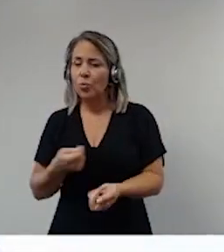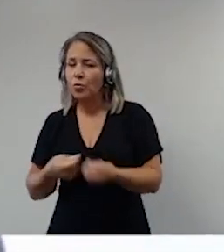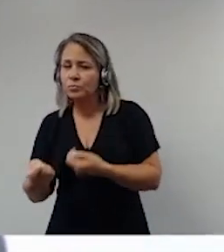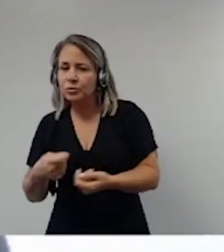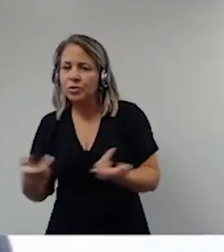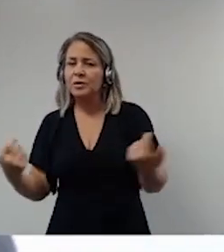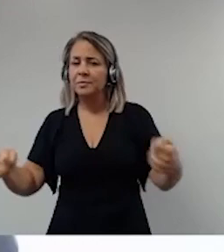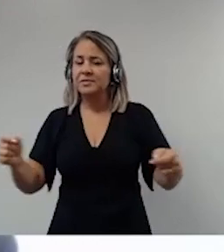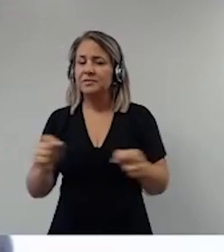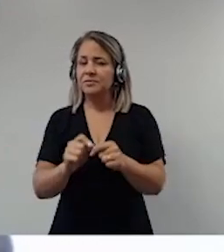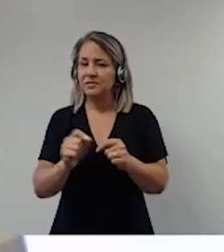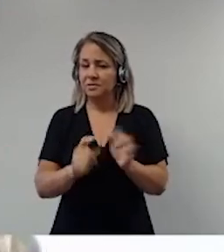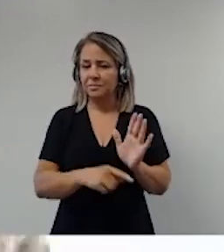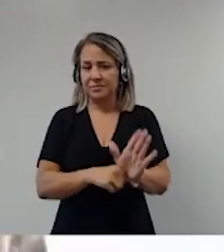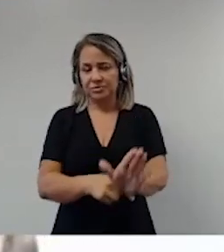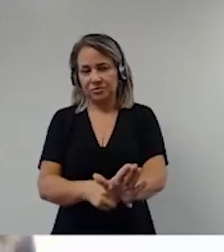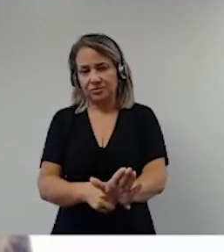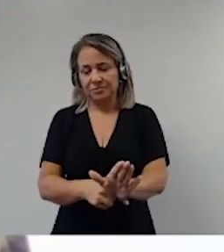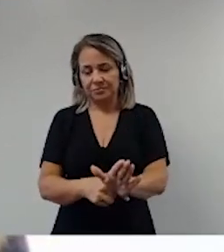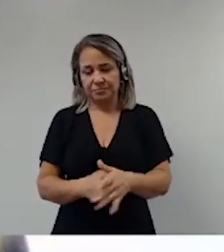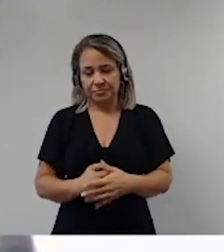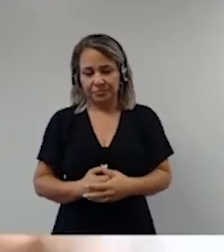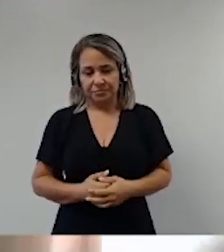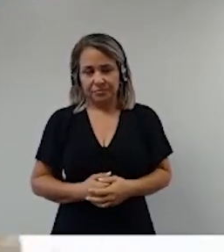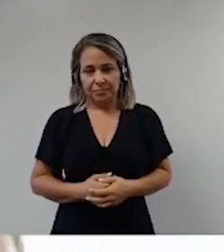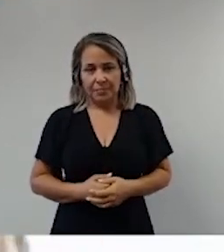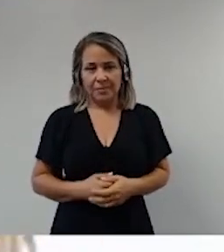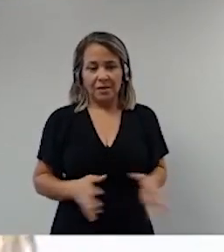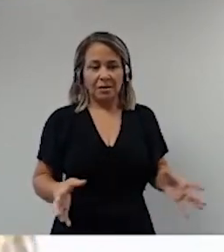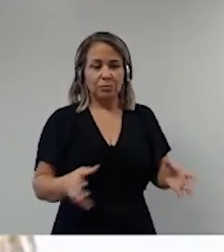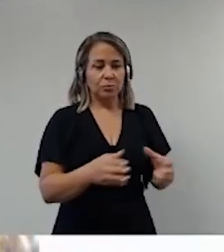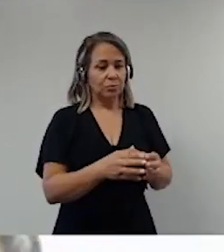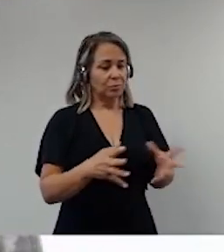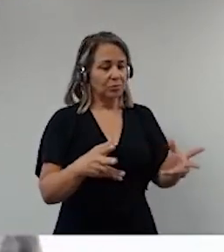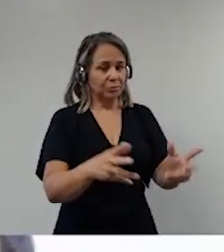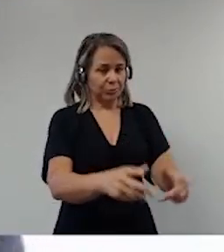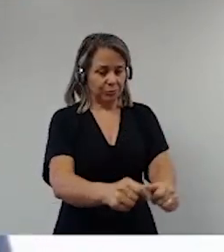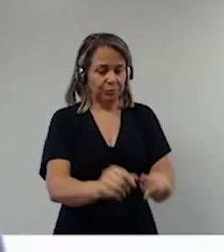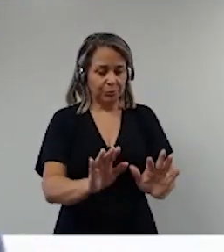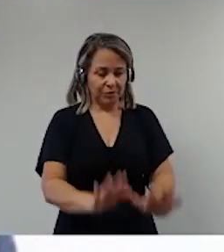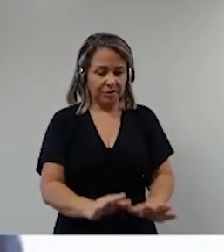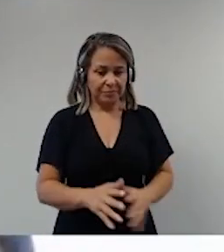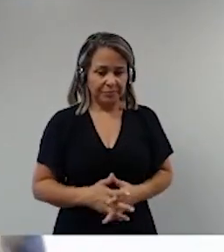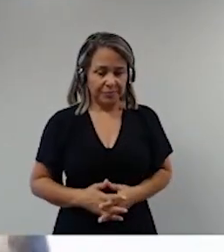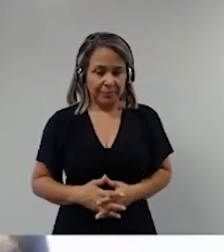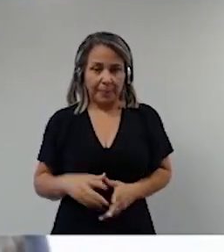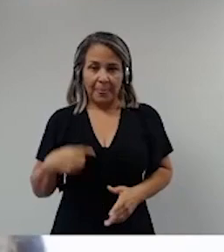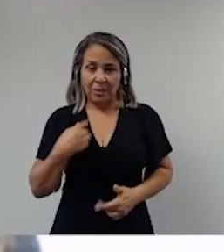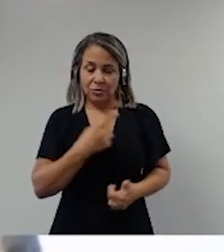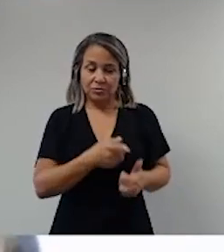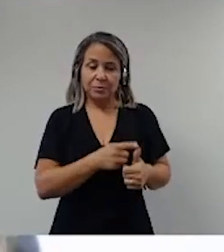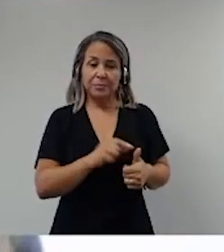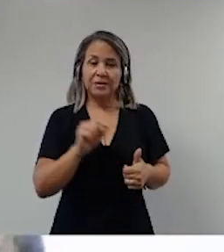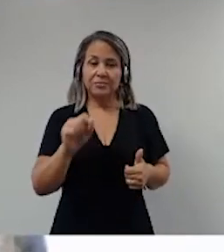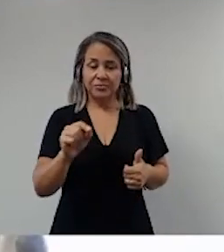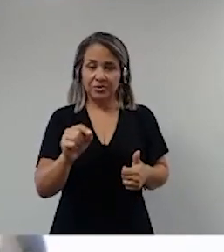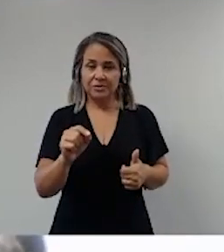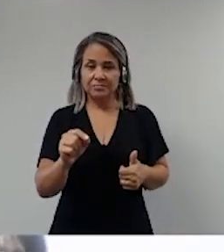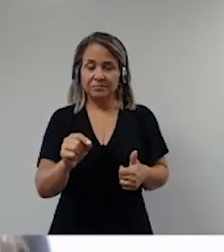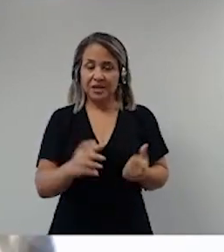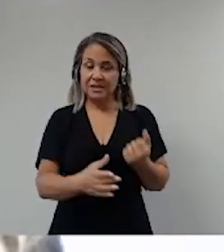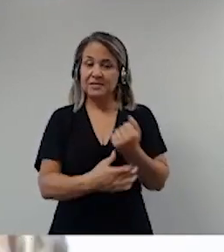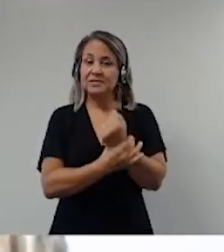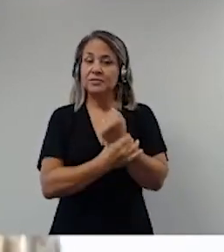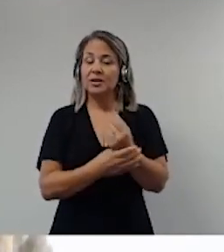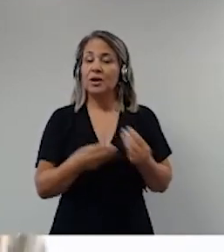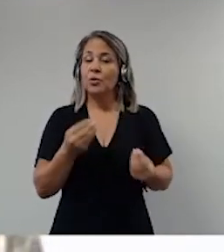precisa fazer do time, né? Falando do departamento jurídico, mas de todas as outras áreas. Então, nosso primeiro ponto foi efetivamente assegurar